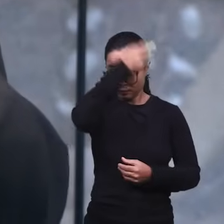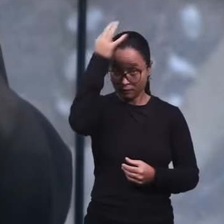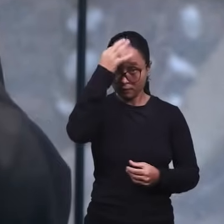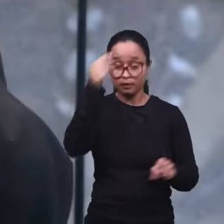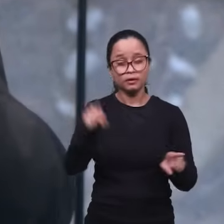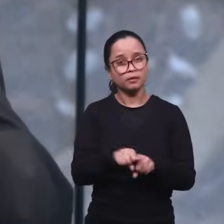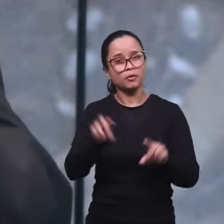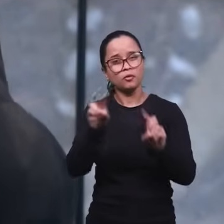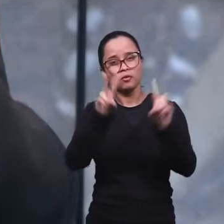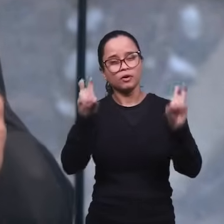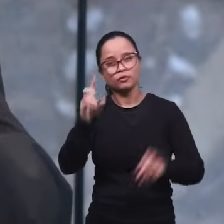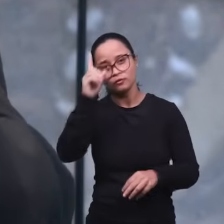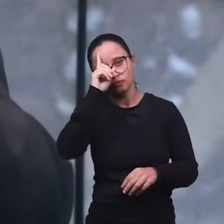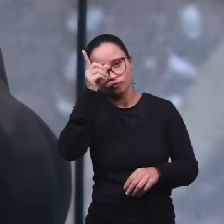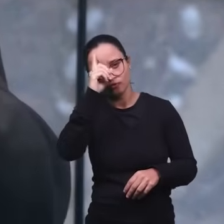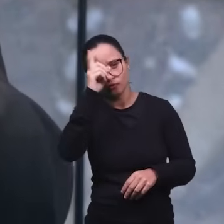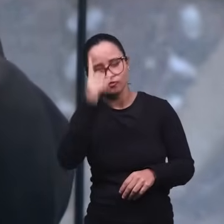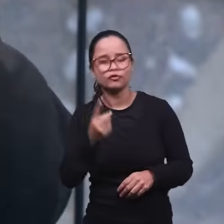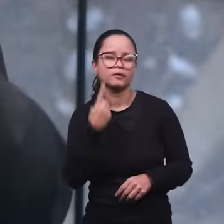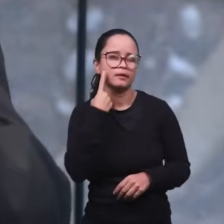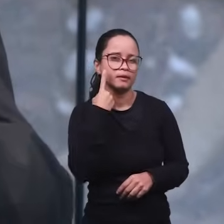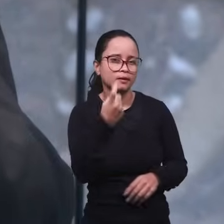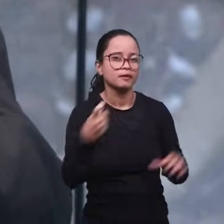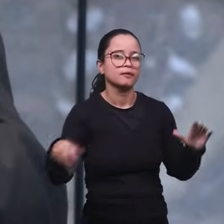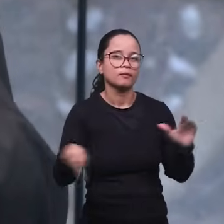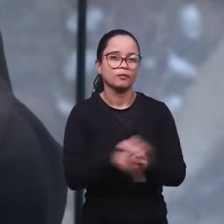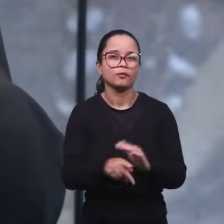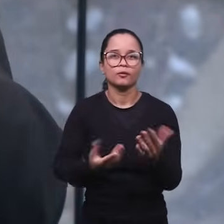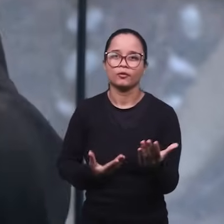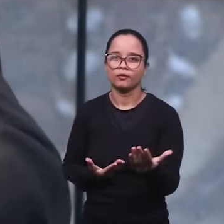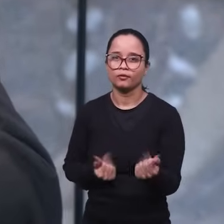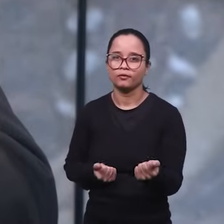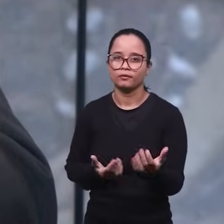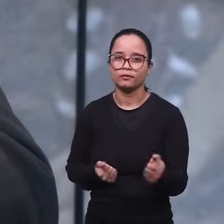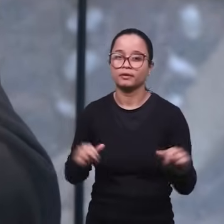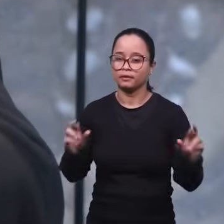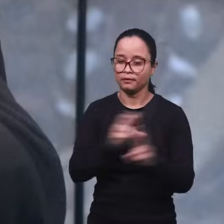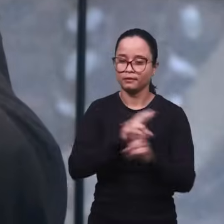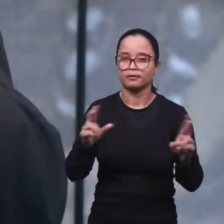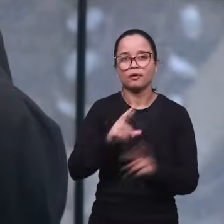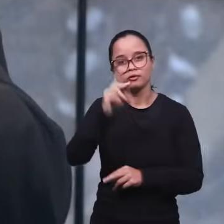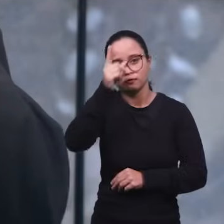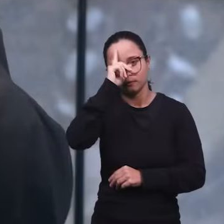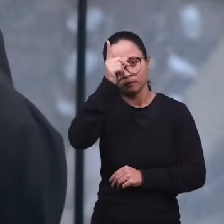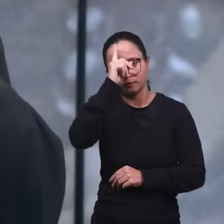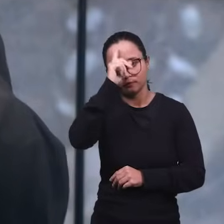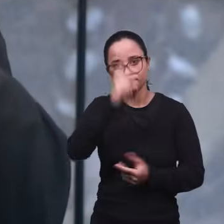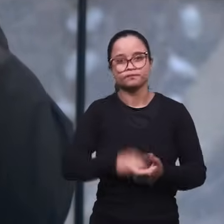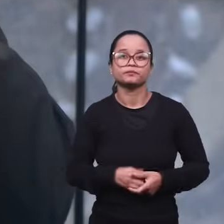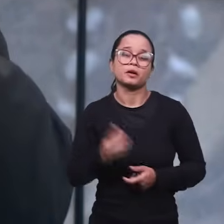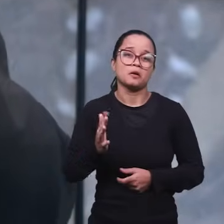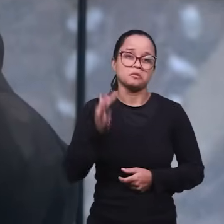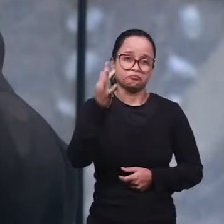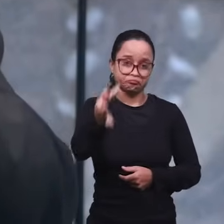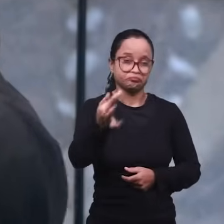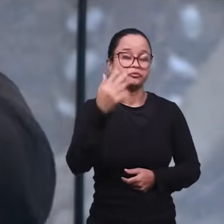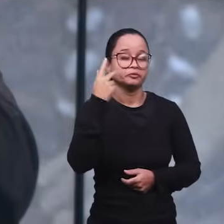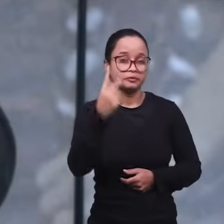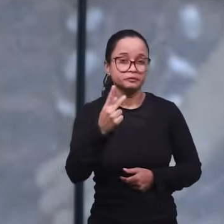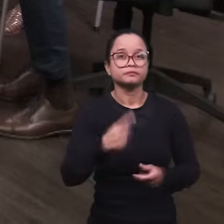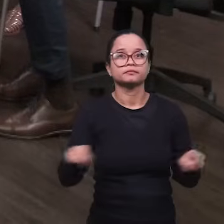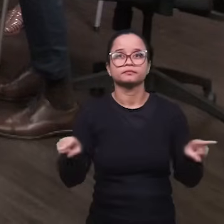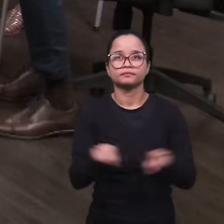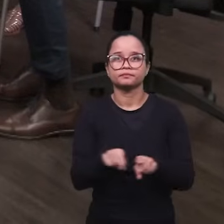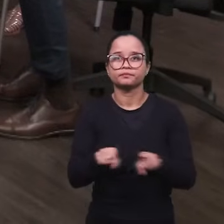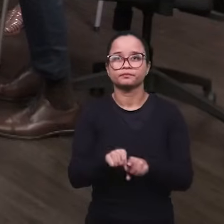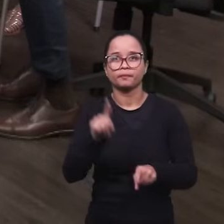do cotidiano dos jovens, temas de interesse do jovem em relação ao seu cotidiano e ao seu futuro.